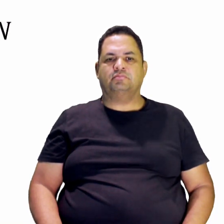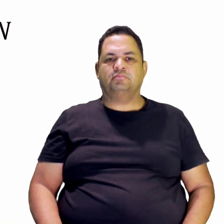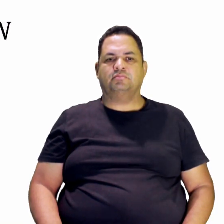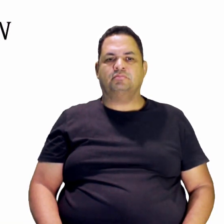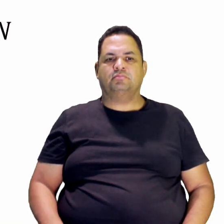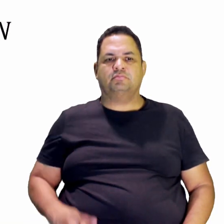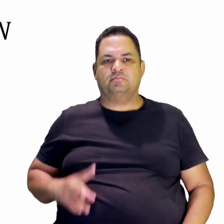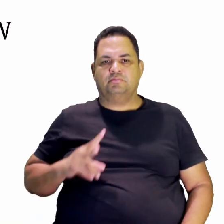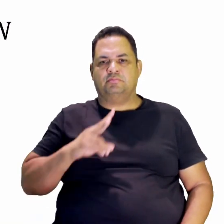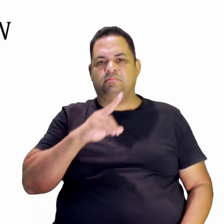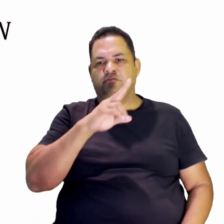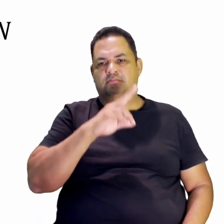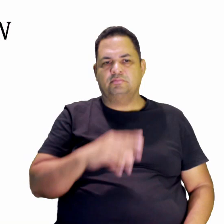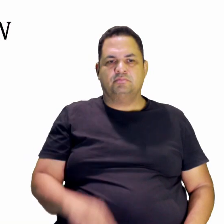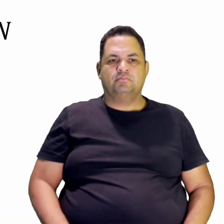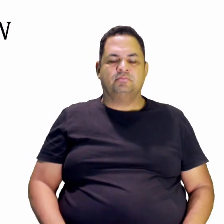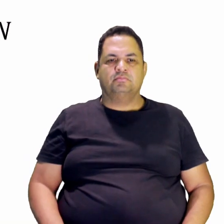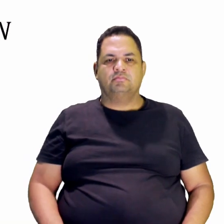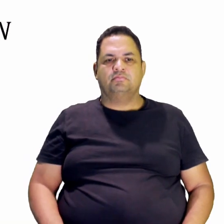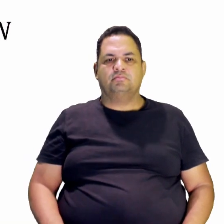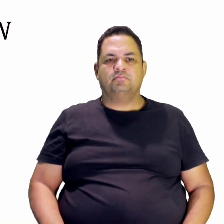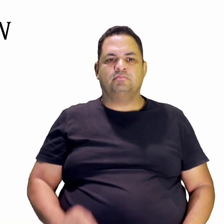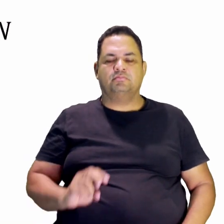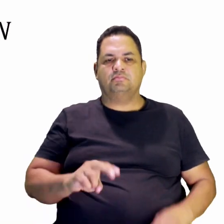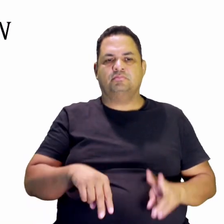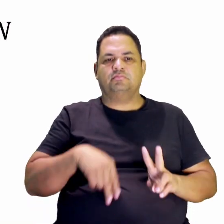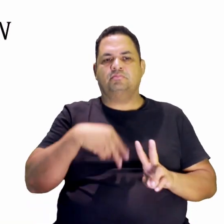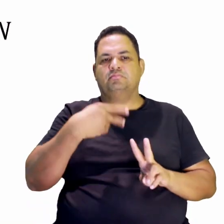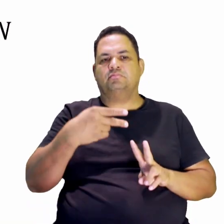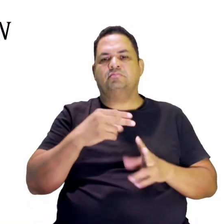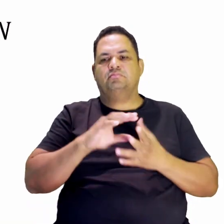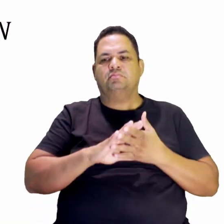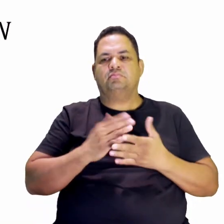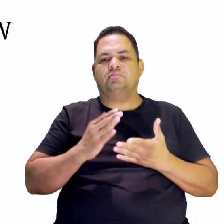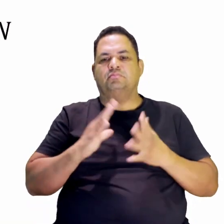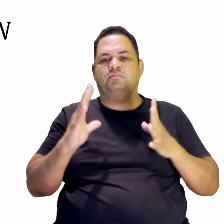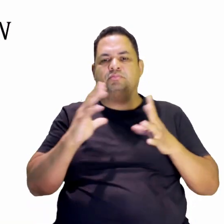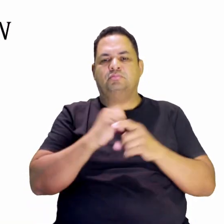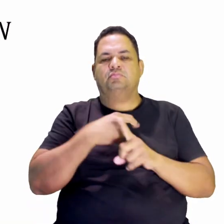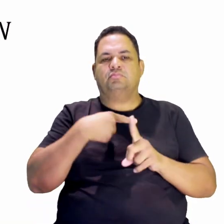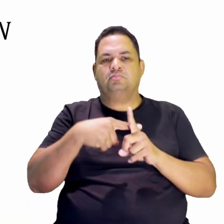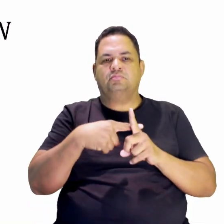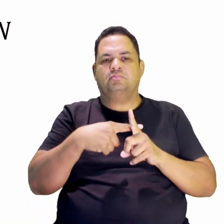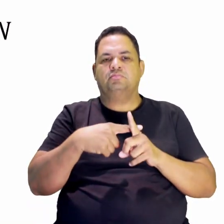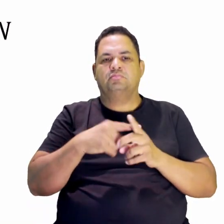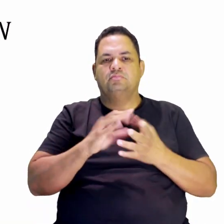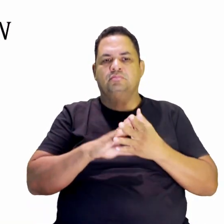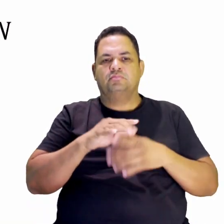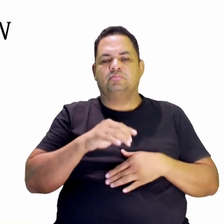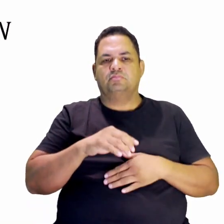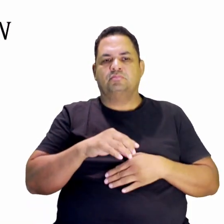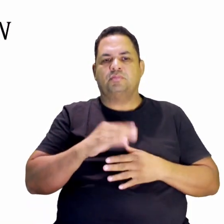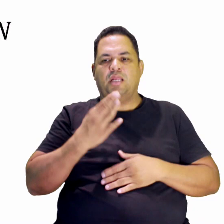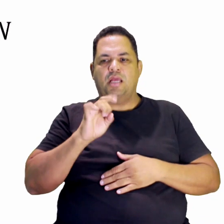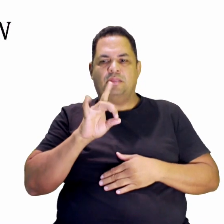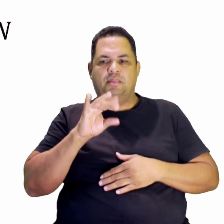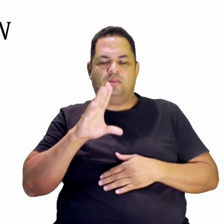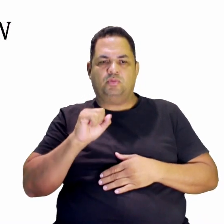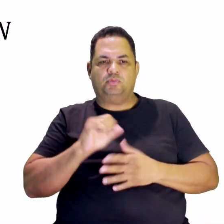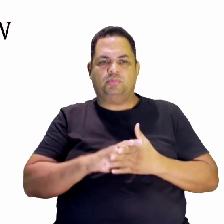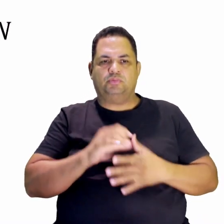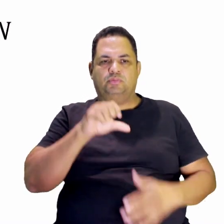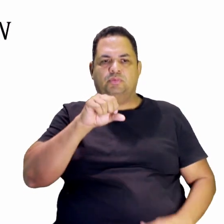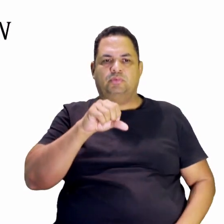Força resultante, o quadrado da hipotenusa é igual à soma dos quadrados dos catetos, né? 9 ao